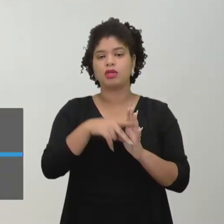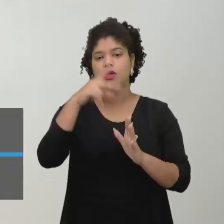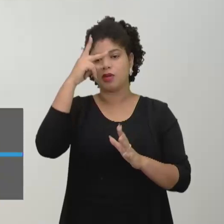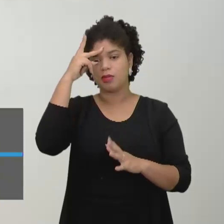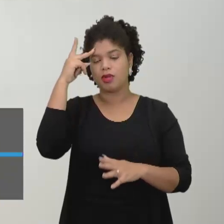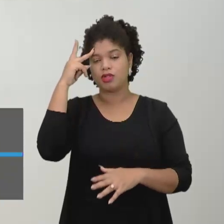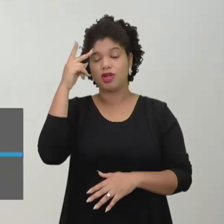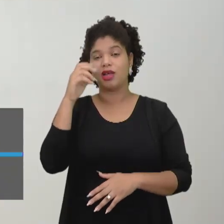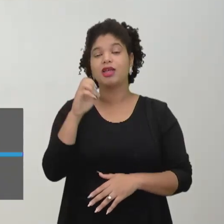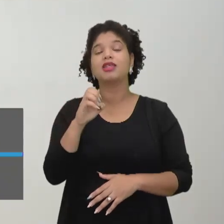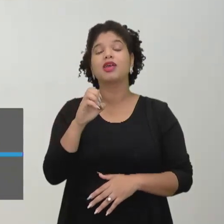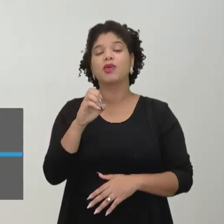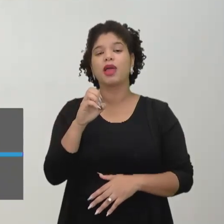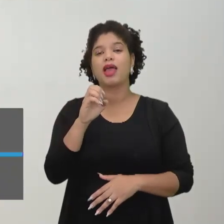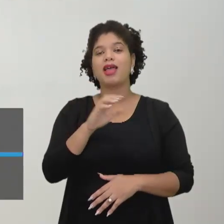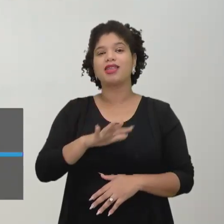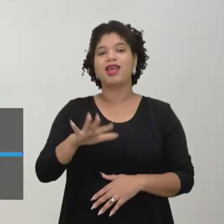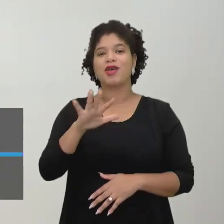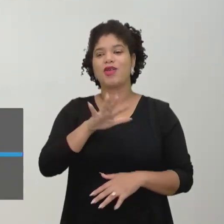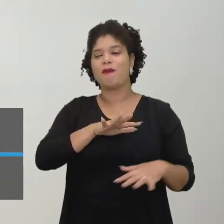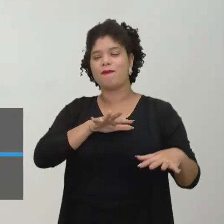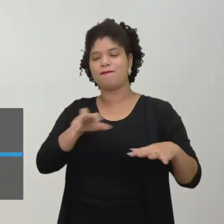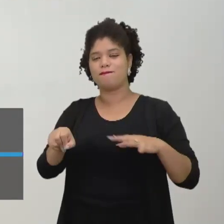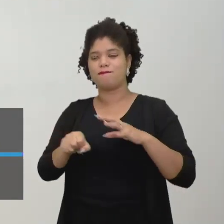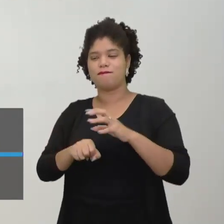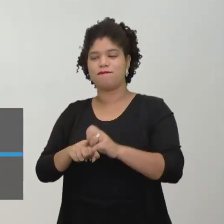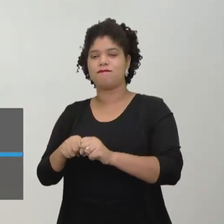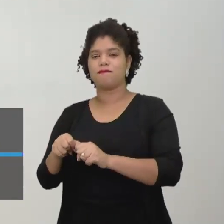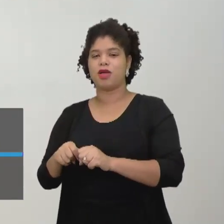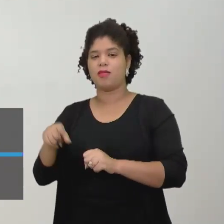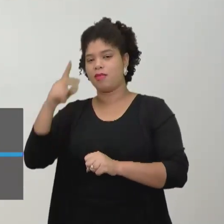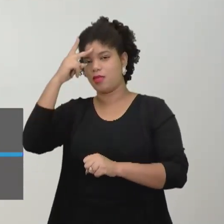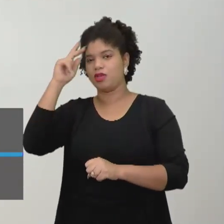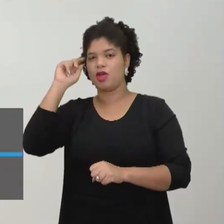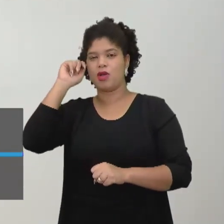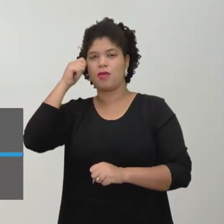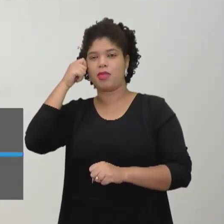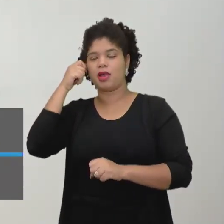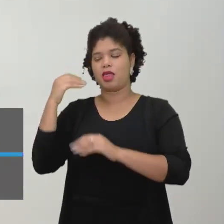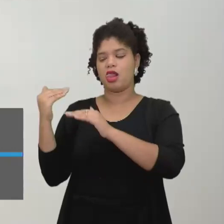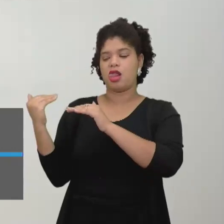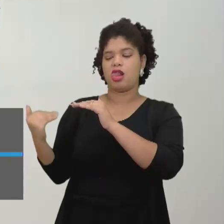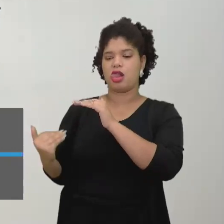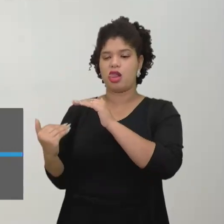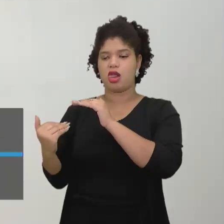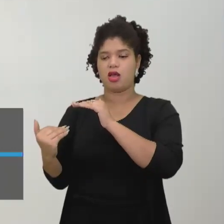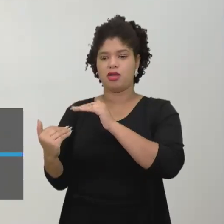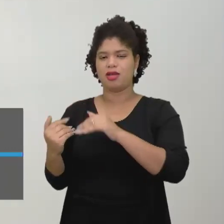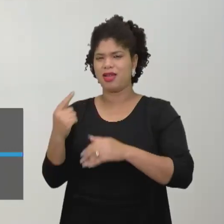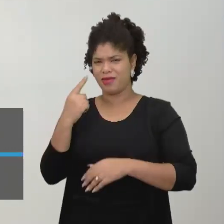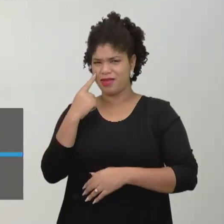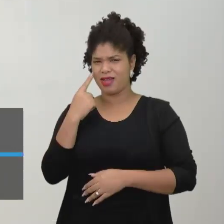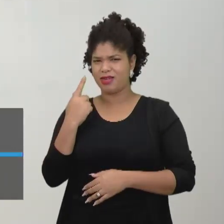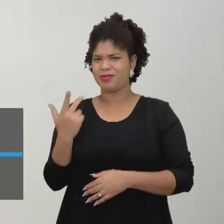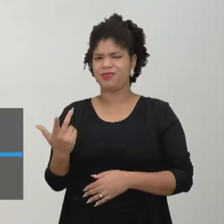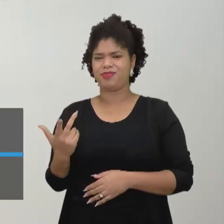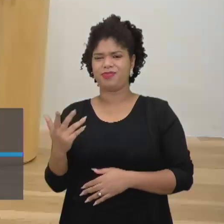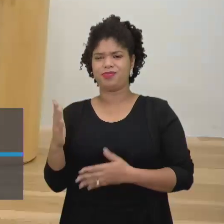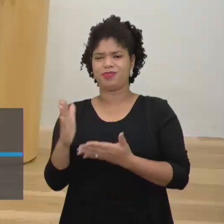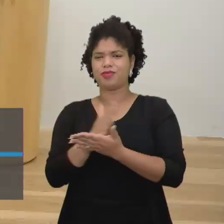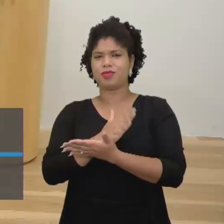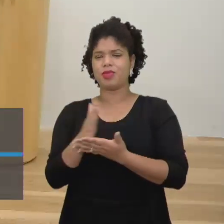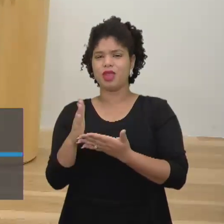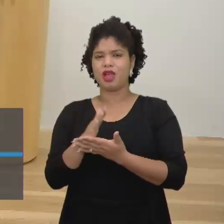conquistador europeu que mantinha o domínio sobre os pretos ali na África do Sul. Então a segregação, olha que loucura, ela não